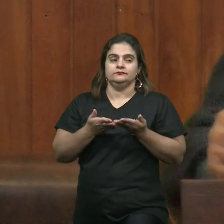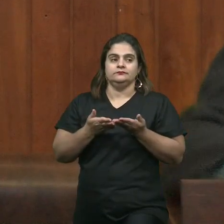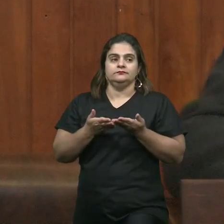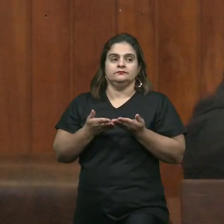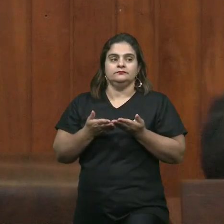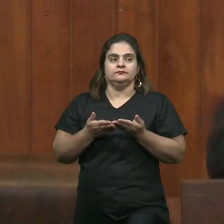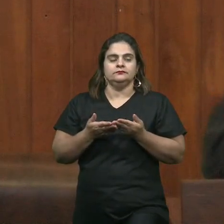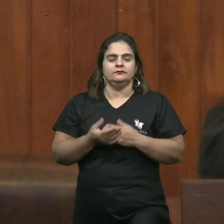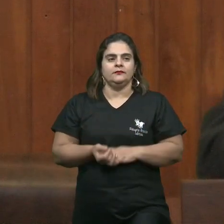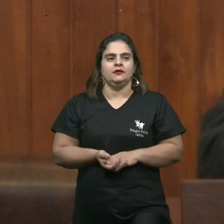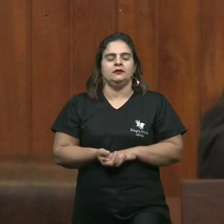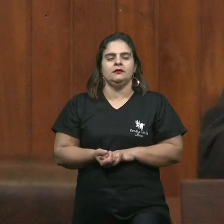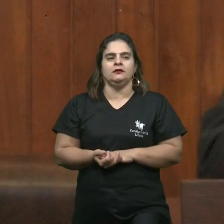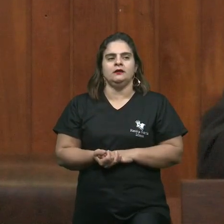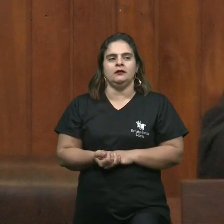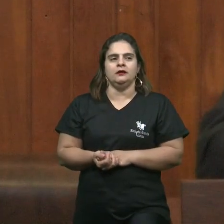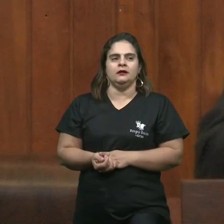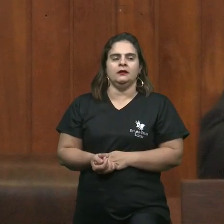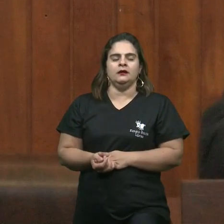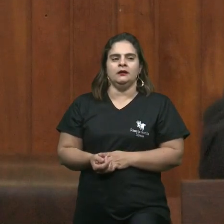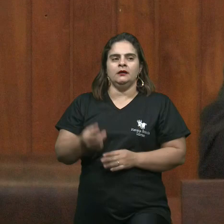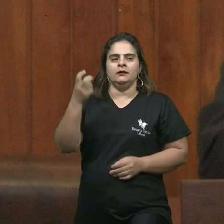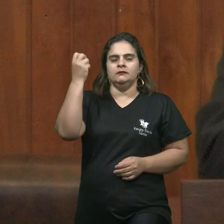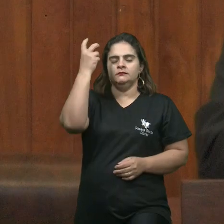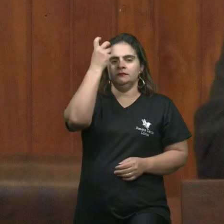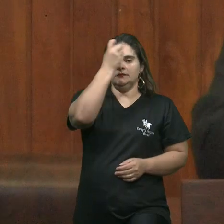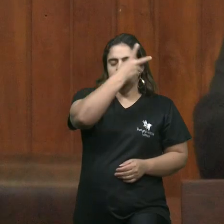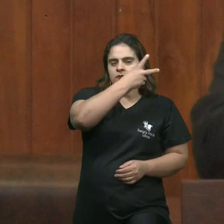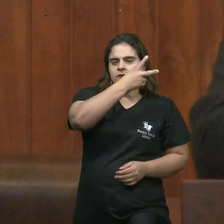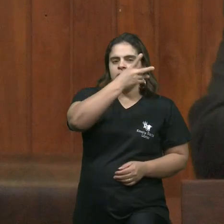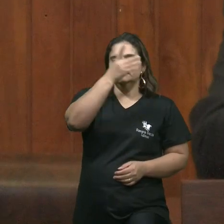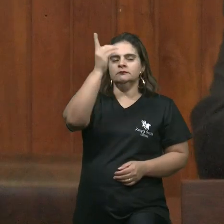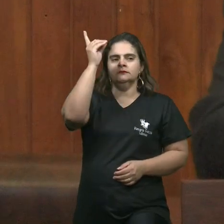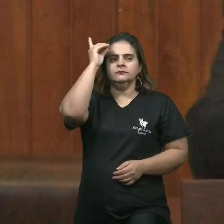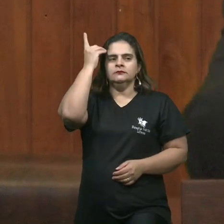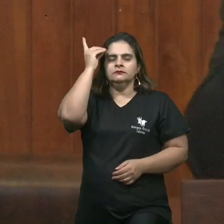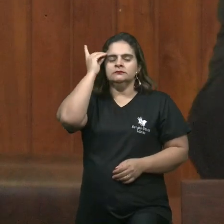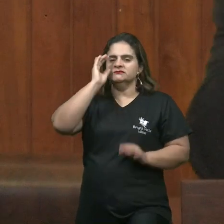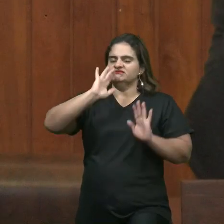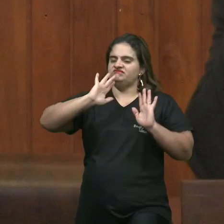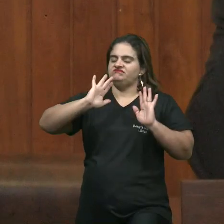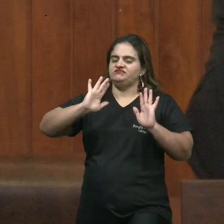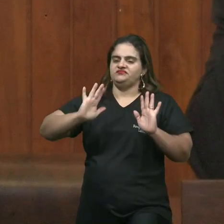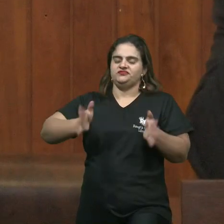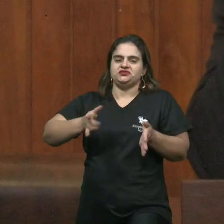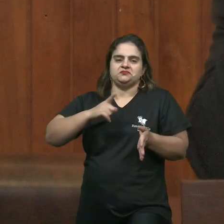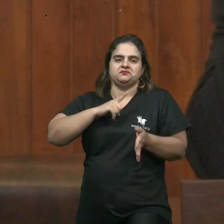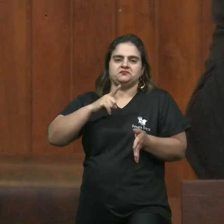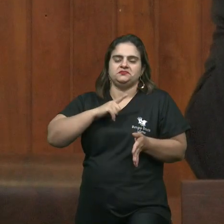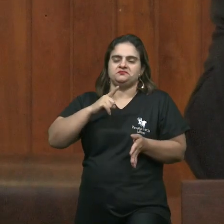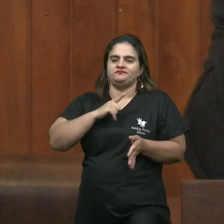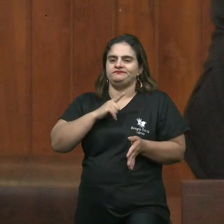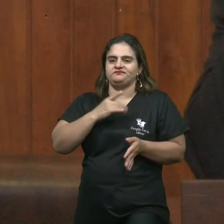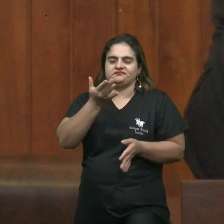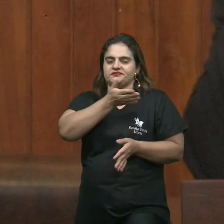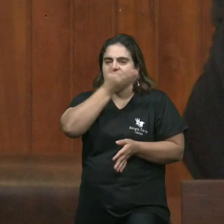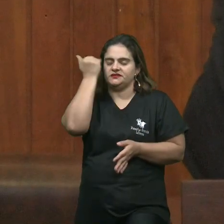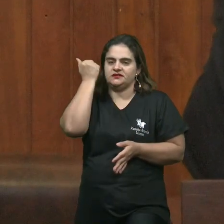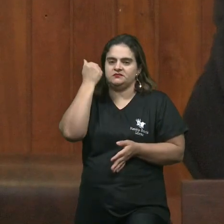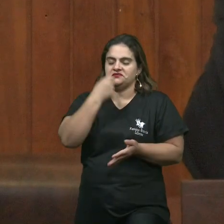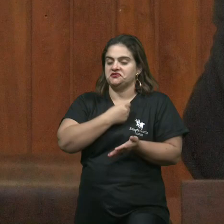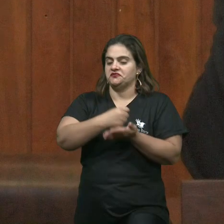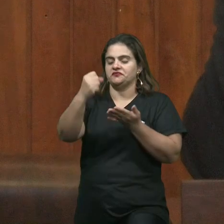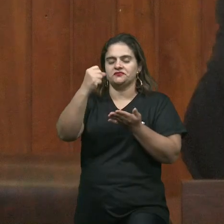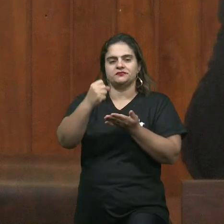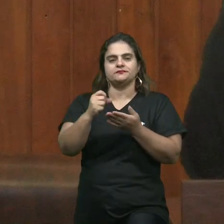Então, o prefeito Daniel já é bananeira que já deu caixa, viramos a página, vai para o limbo da